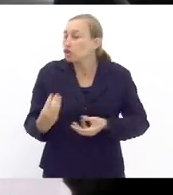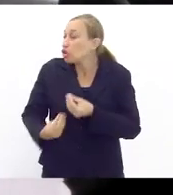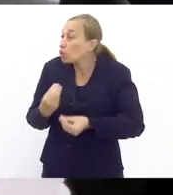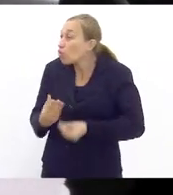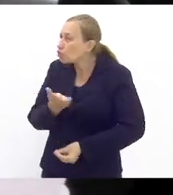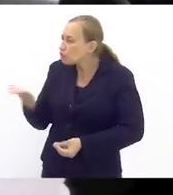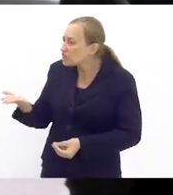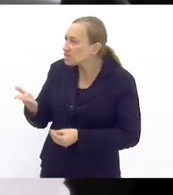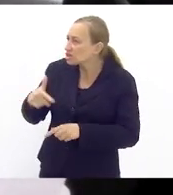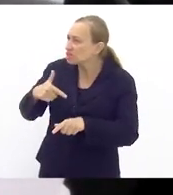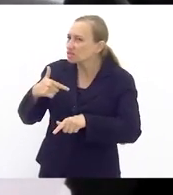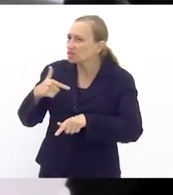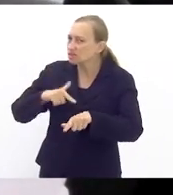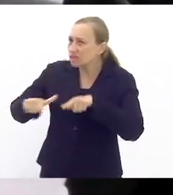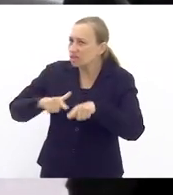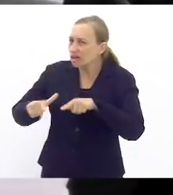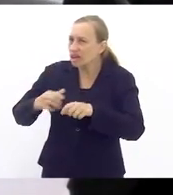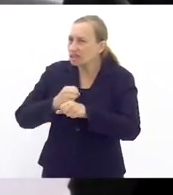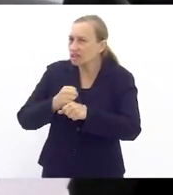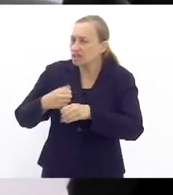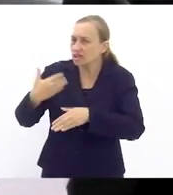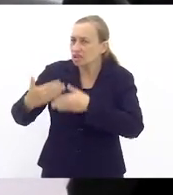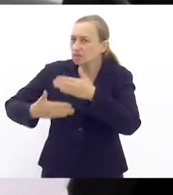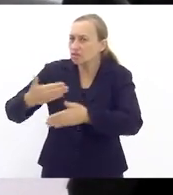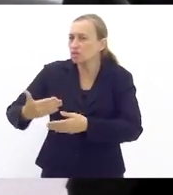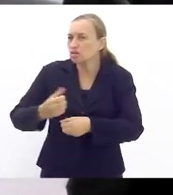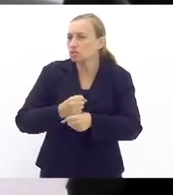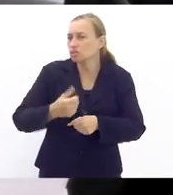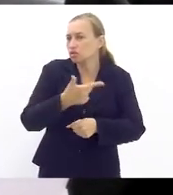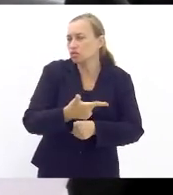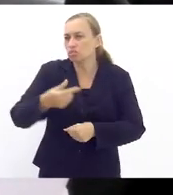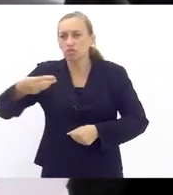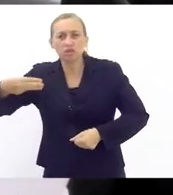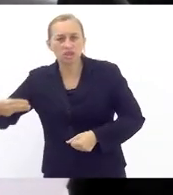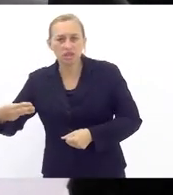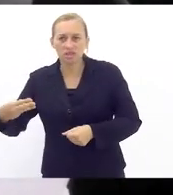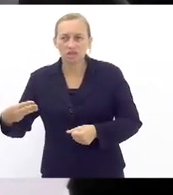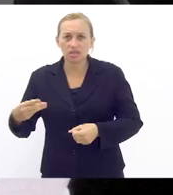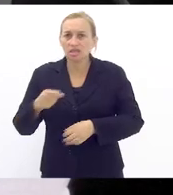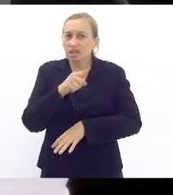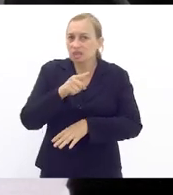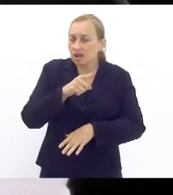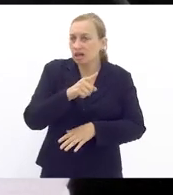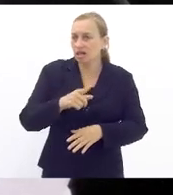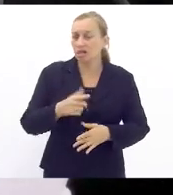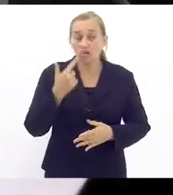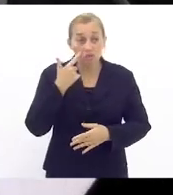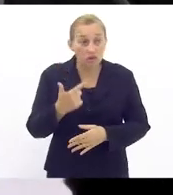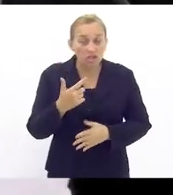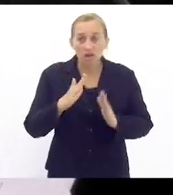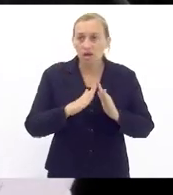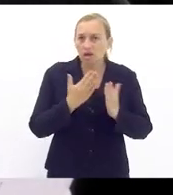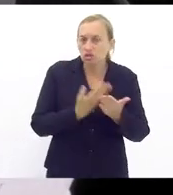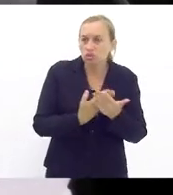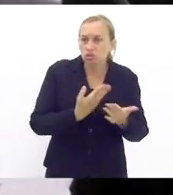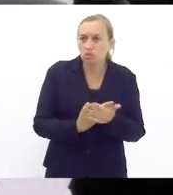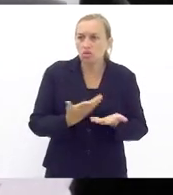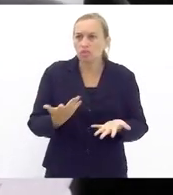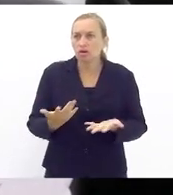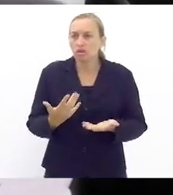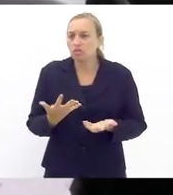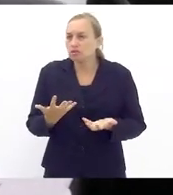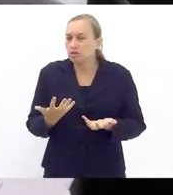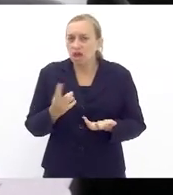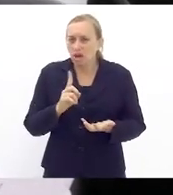vocês trabalharam esse tempo todo de 2013 aqui naquelas condições que eu encontrei a escola eu me recuso aqui a